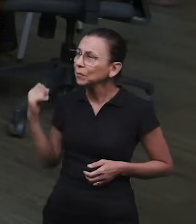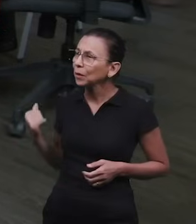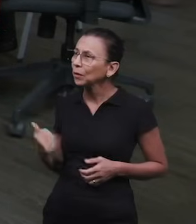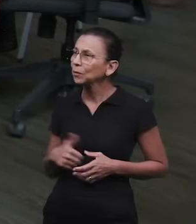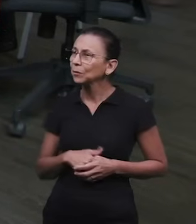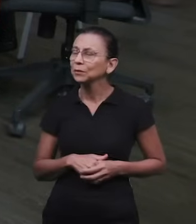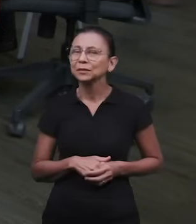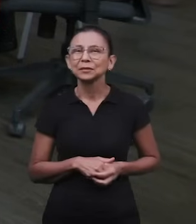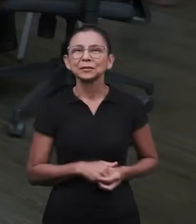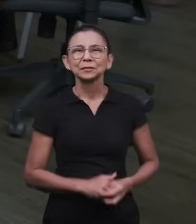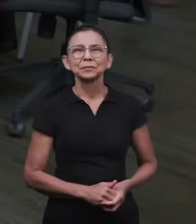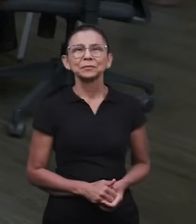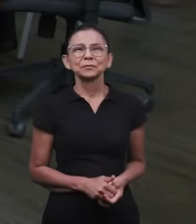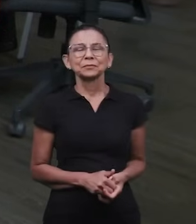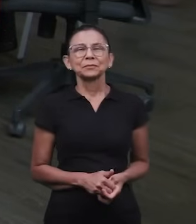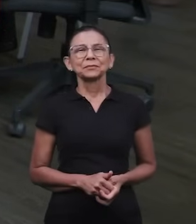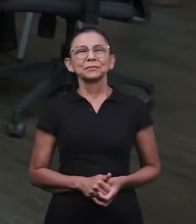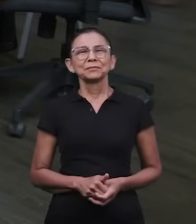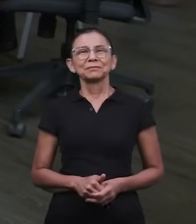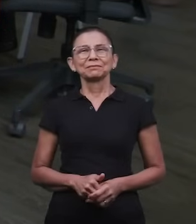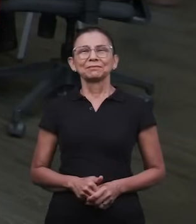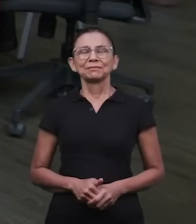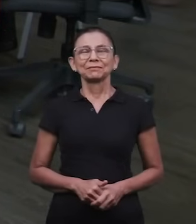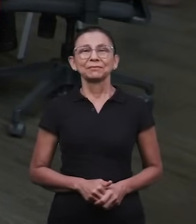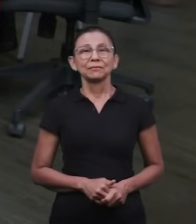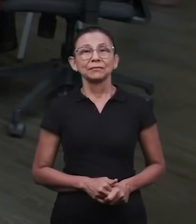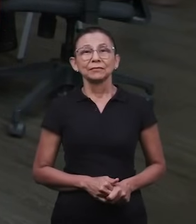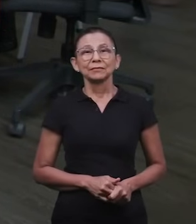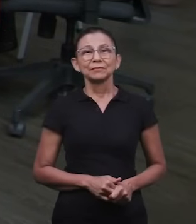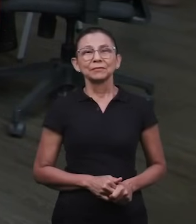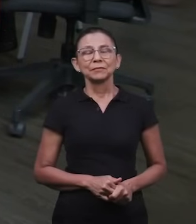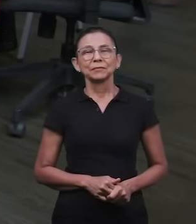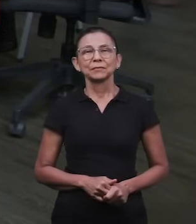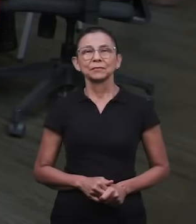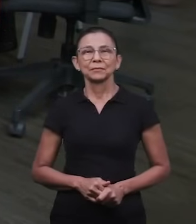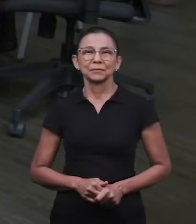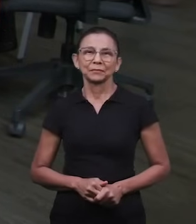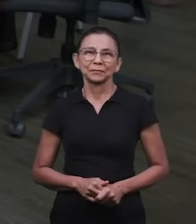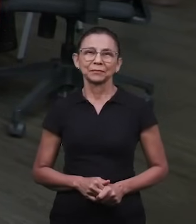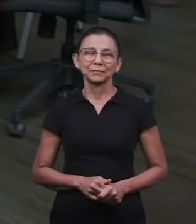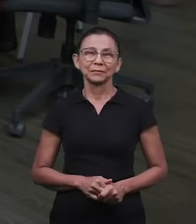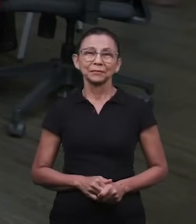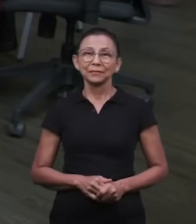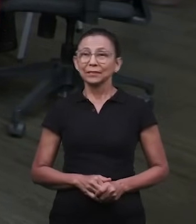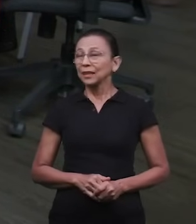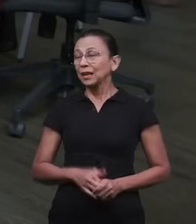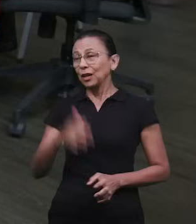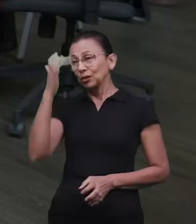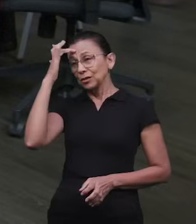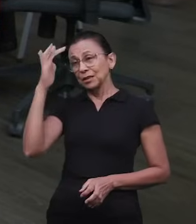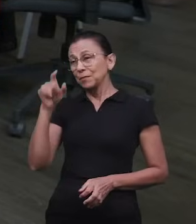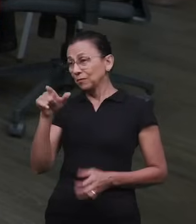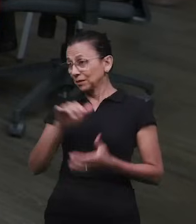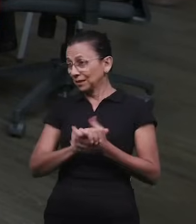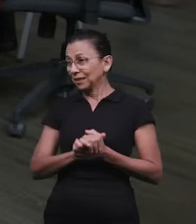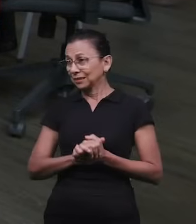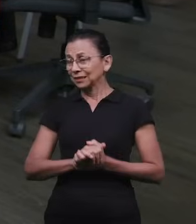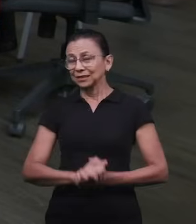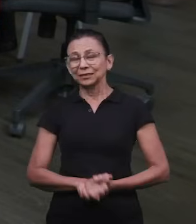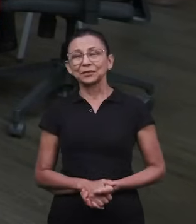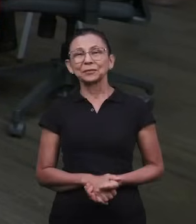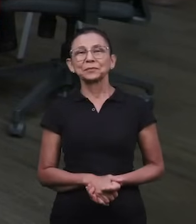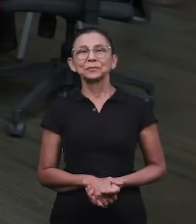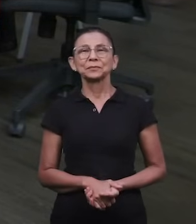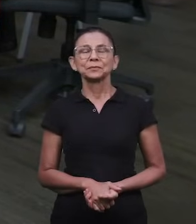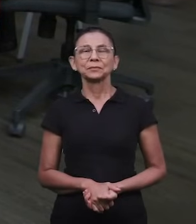realmente, eu fui nesse lugar, porque depois ele casou em outra cidade, longe e tal, e eu acabei depois eu nem sabia que era o casamento dele.